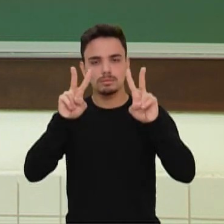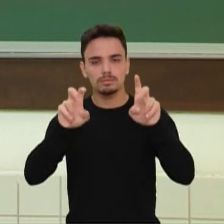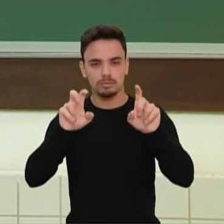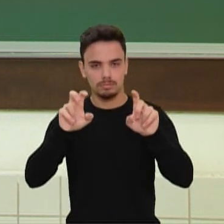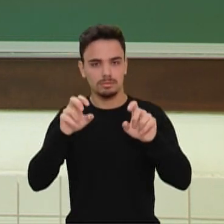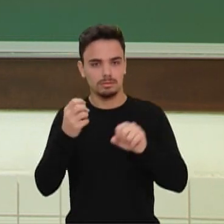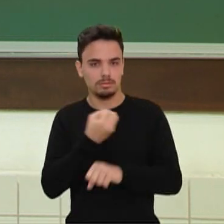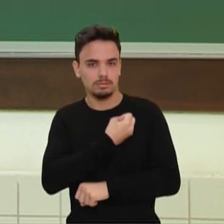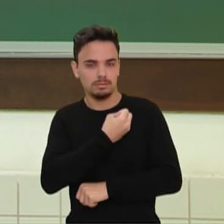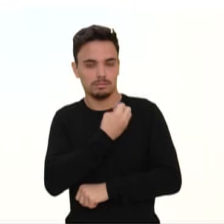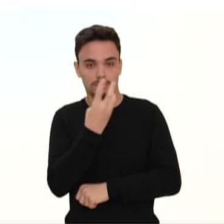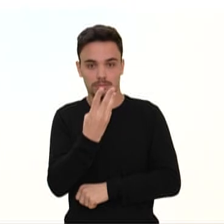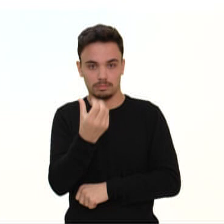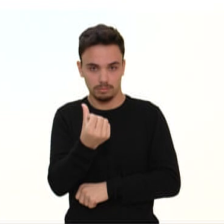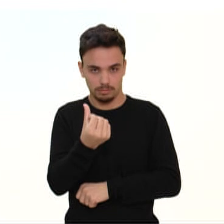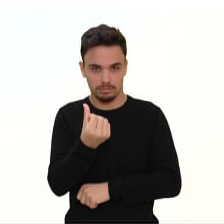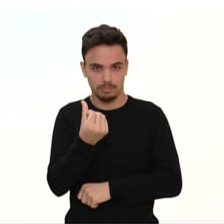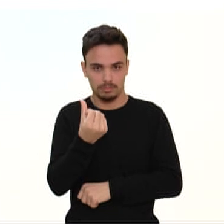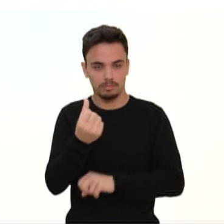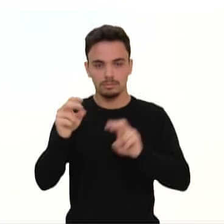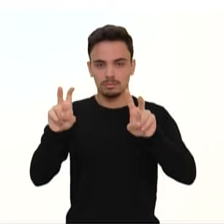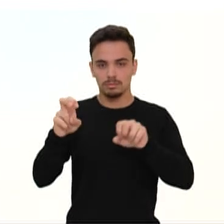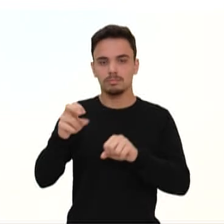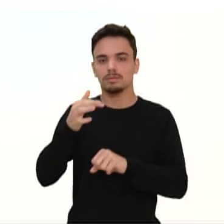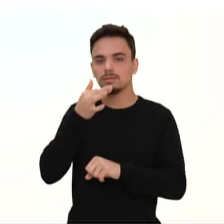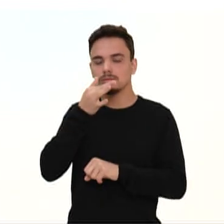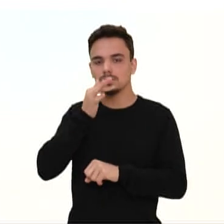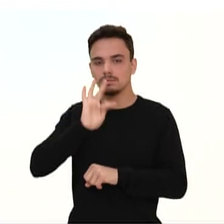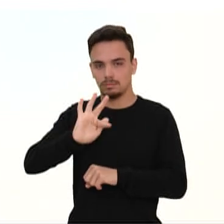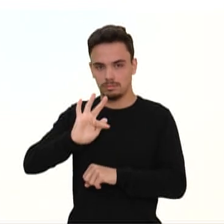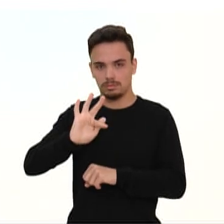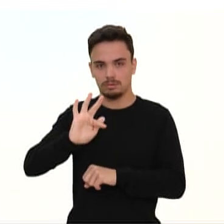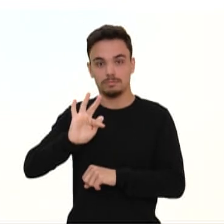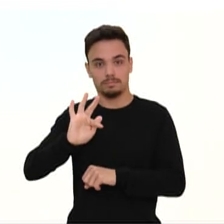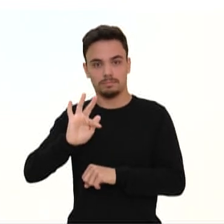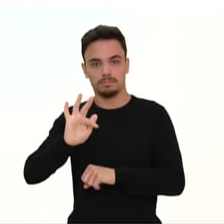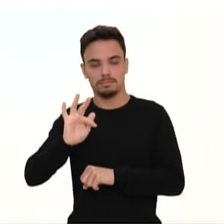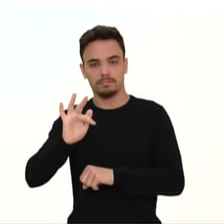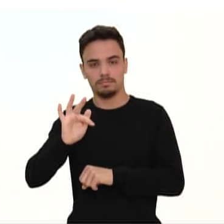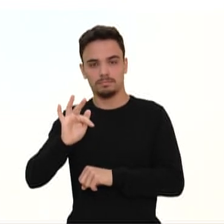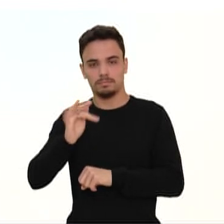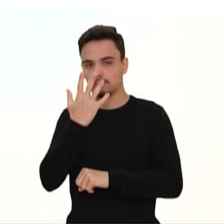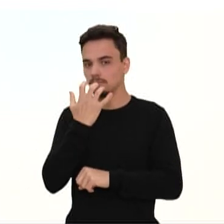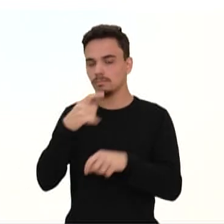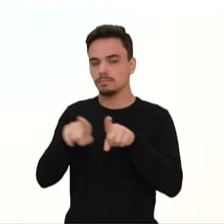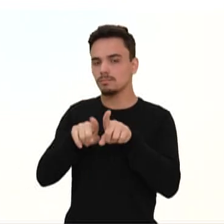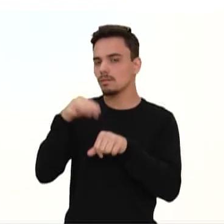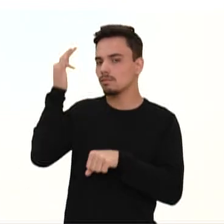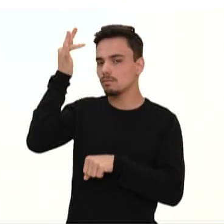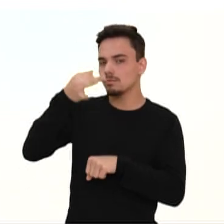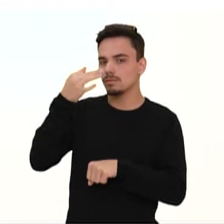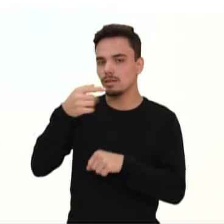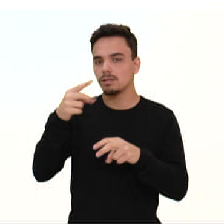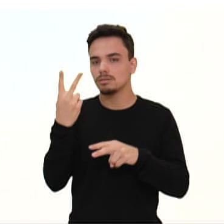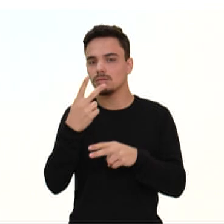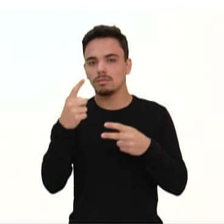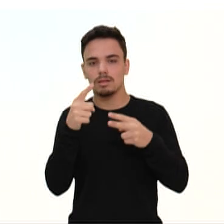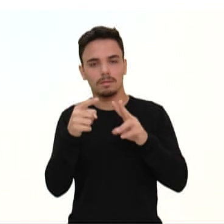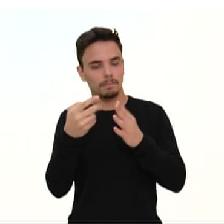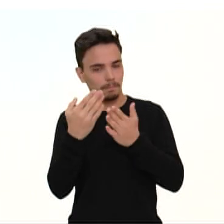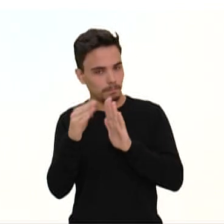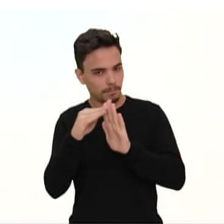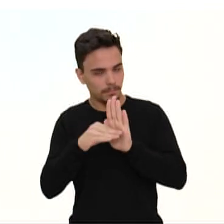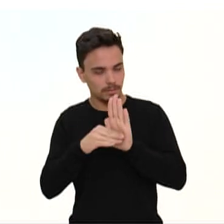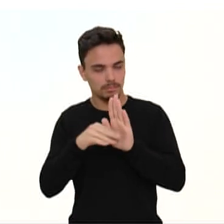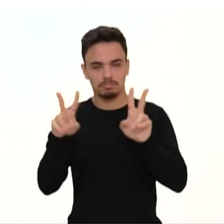número 36, sobre Nietzsche, Freud e a filosofia, segunda parte desse assunto que nós estamos trabalhando.